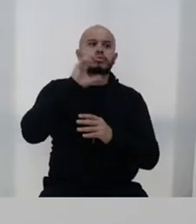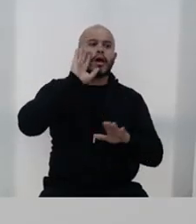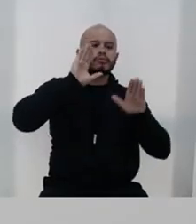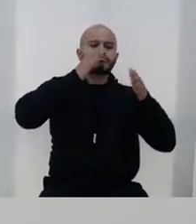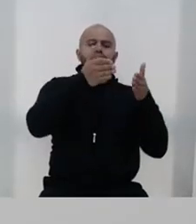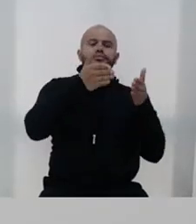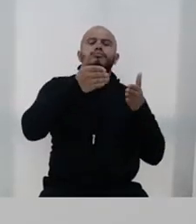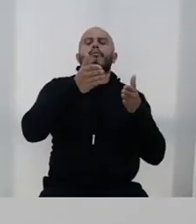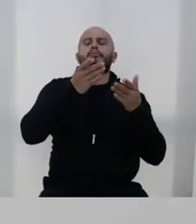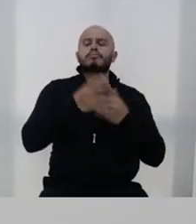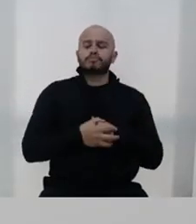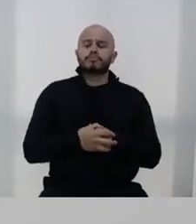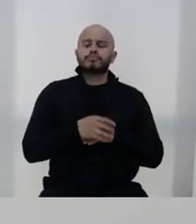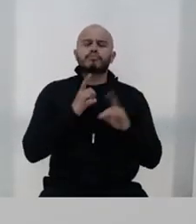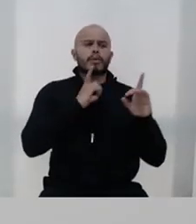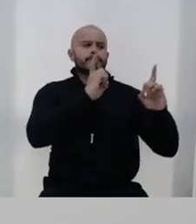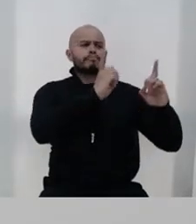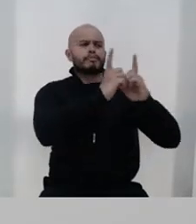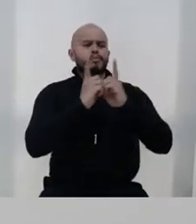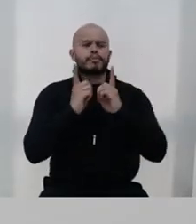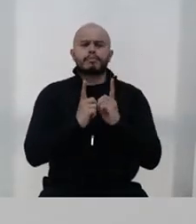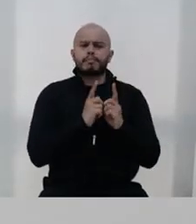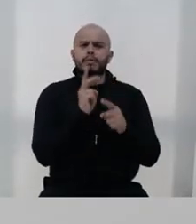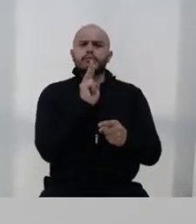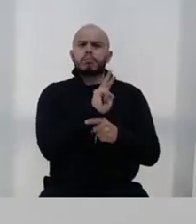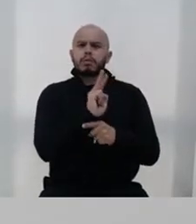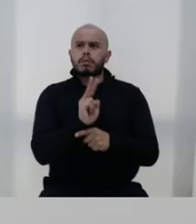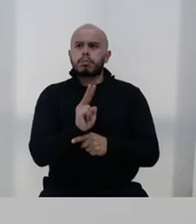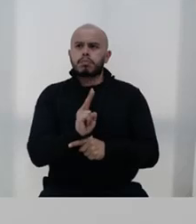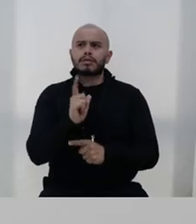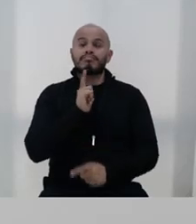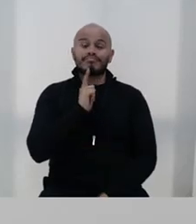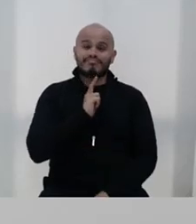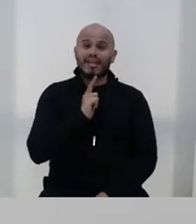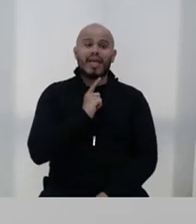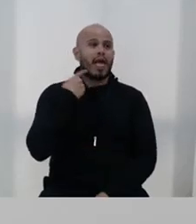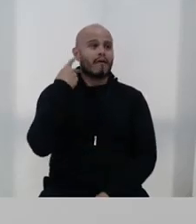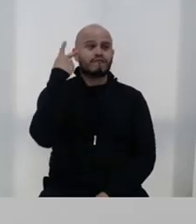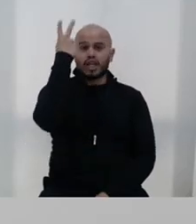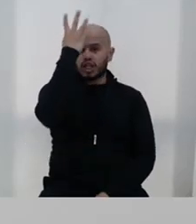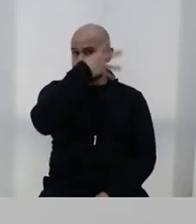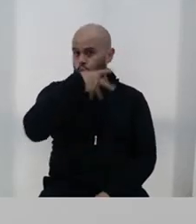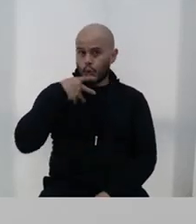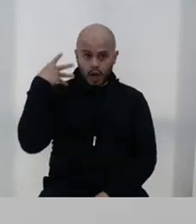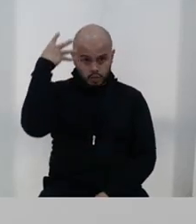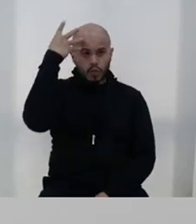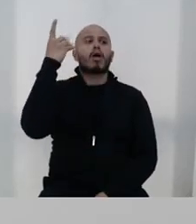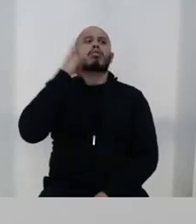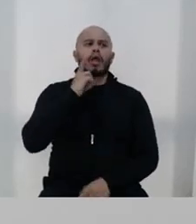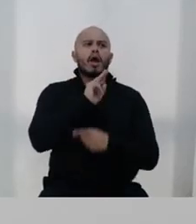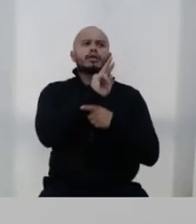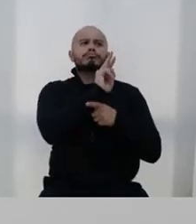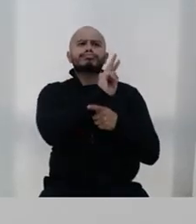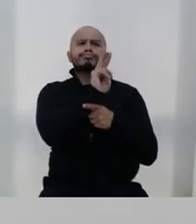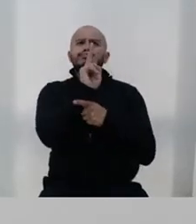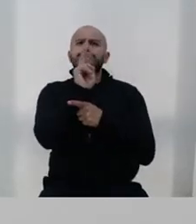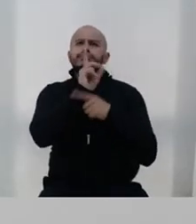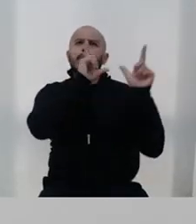de atendimento, com monitoramento, 24/7, dentro desses espaços, um